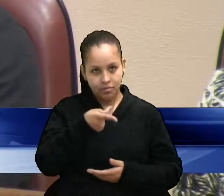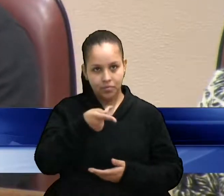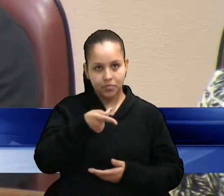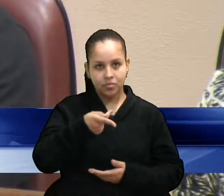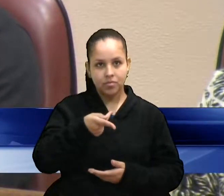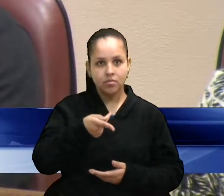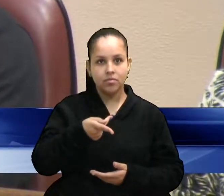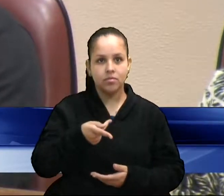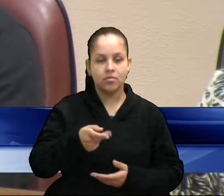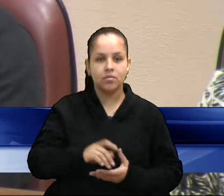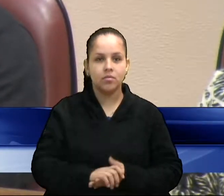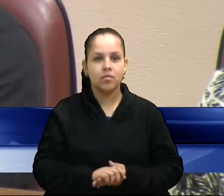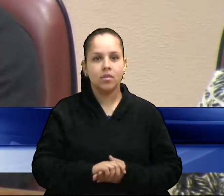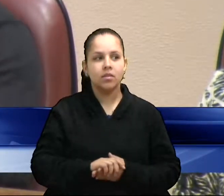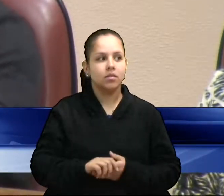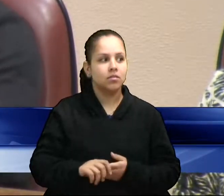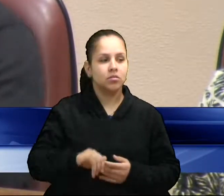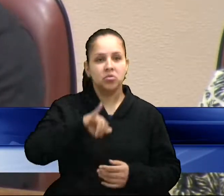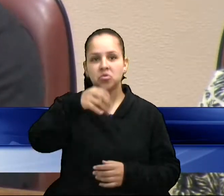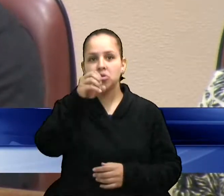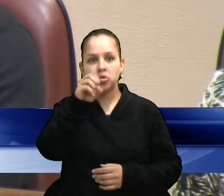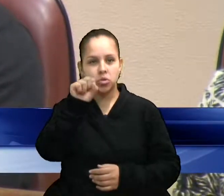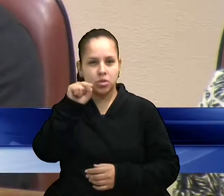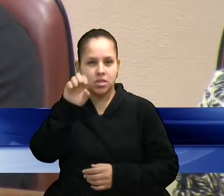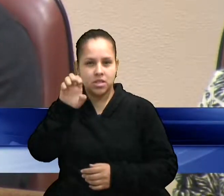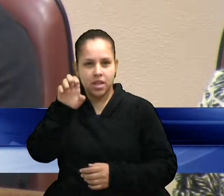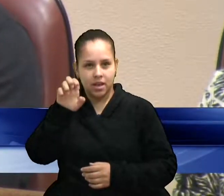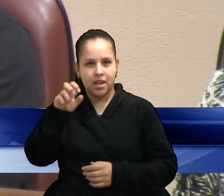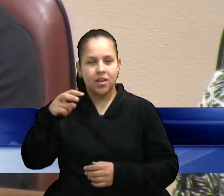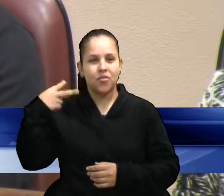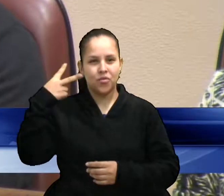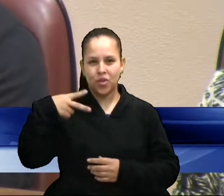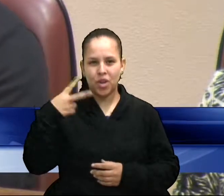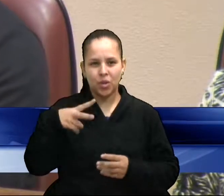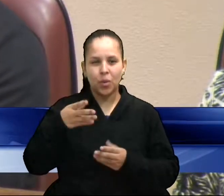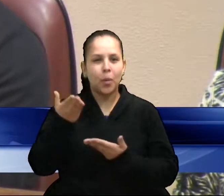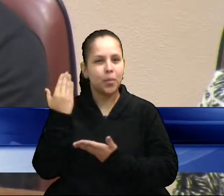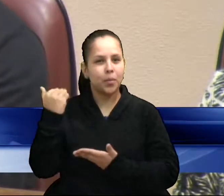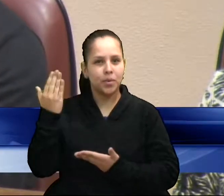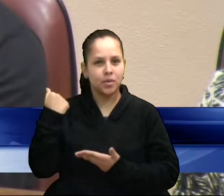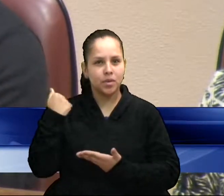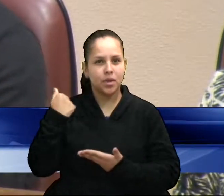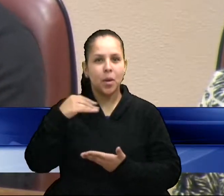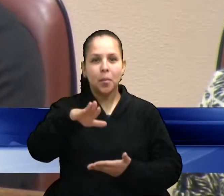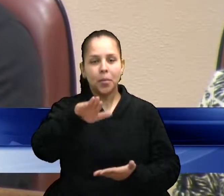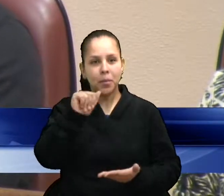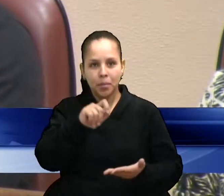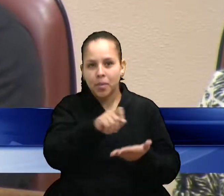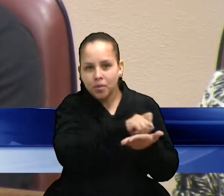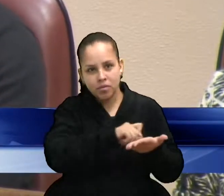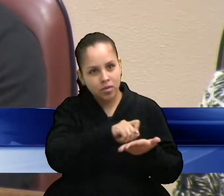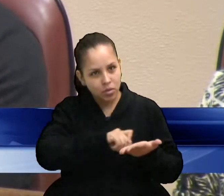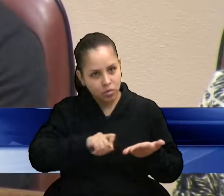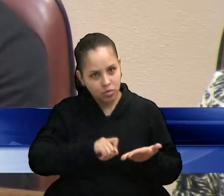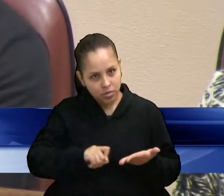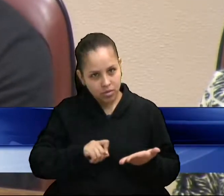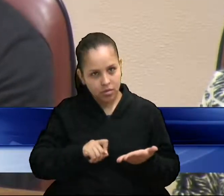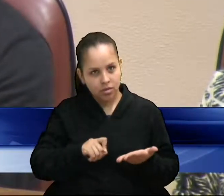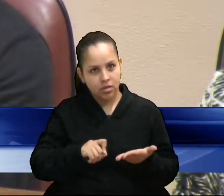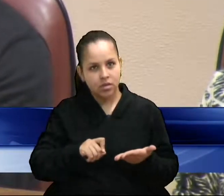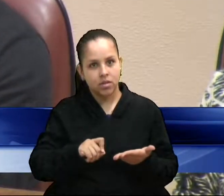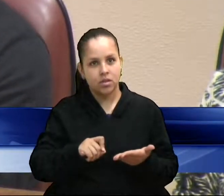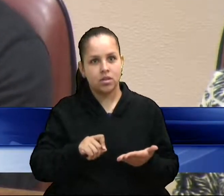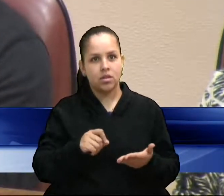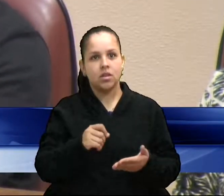ex-vereador dessa casa, José D'Ambros, que está lá em cima, pegando as assinaturas. Também quero registrar aqui o nosso colega